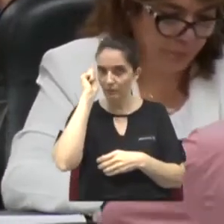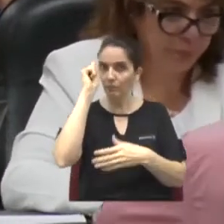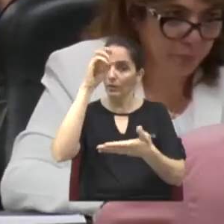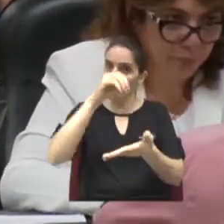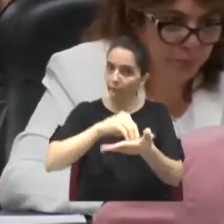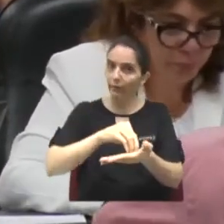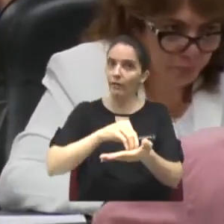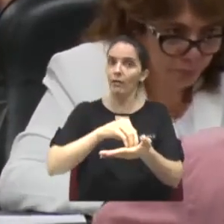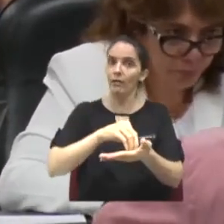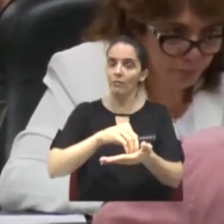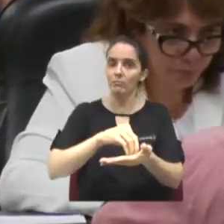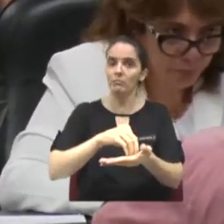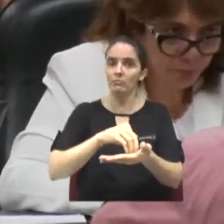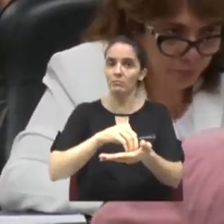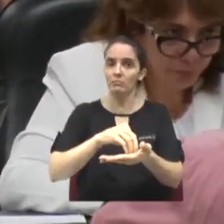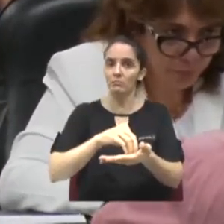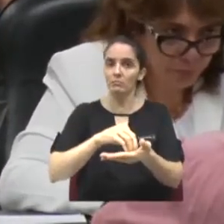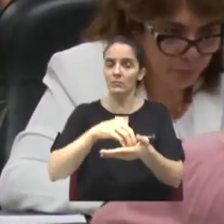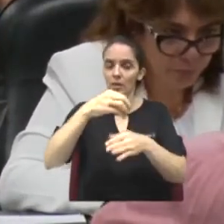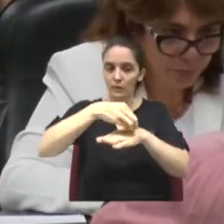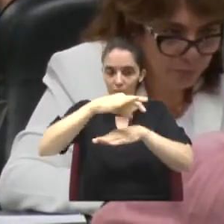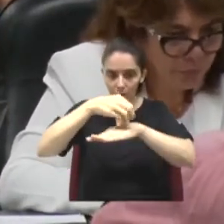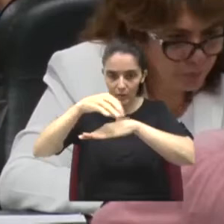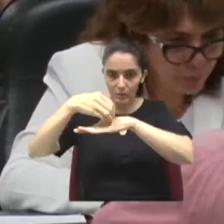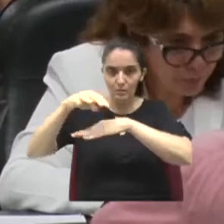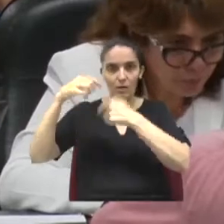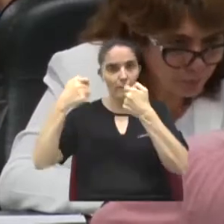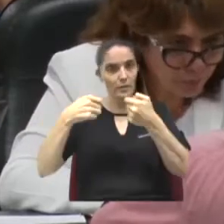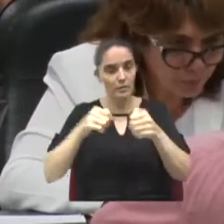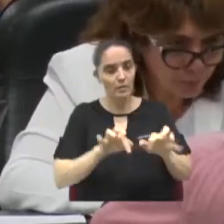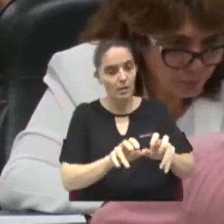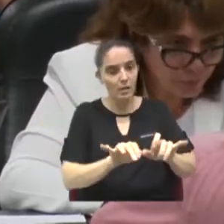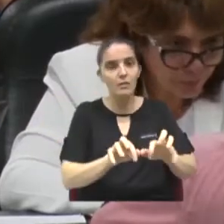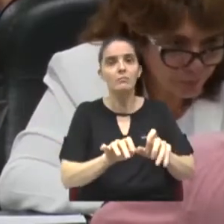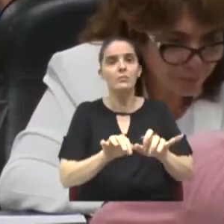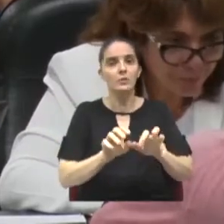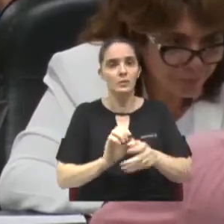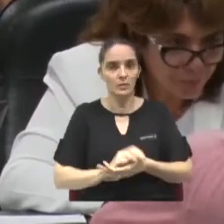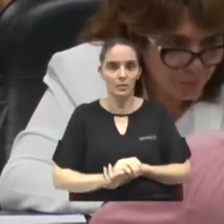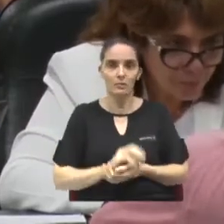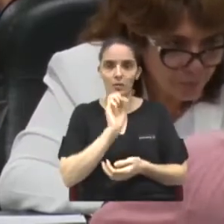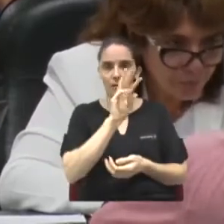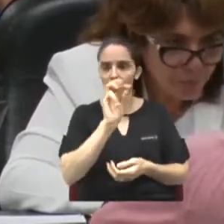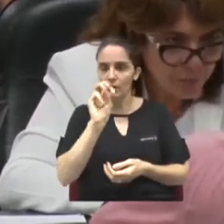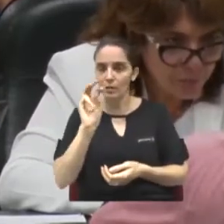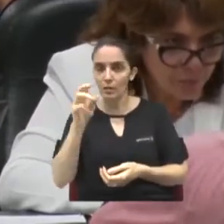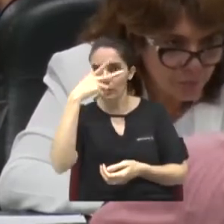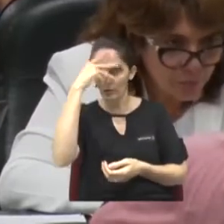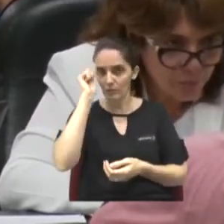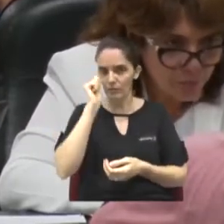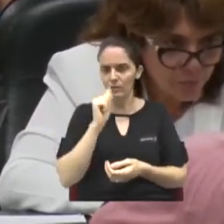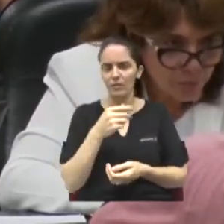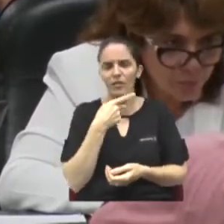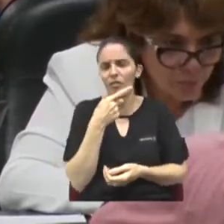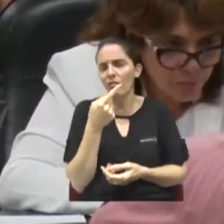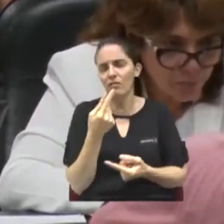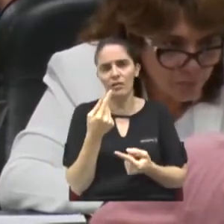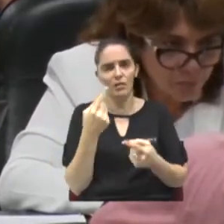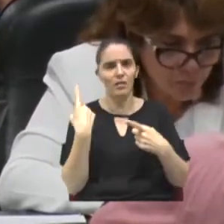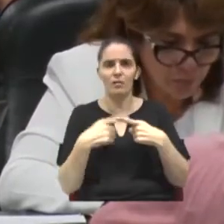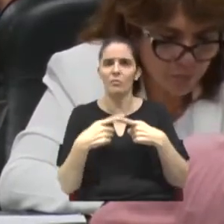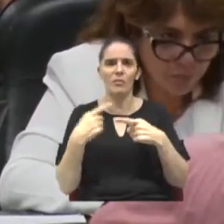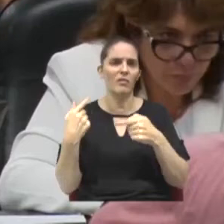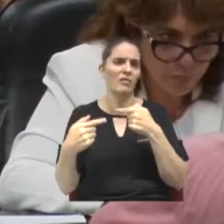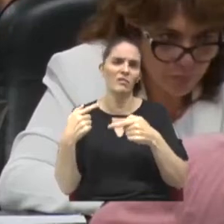colocar realmente a informação no site da Prefeitura. Eu não vou entrar no mérito da